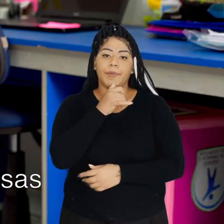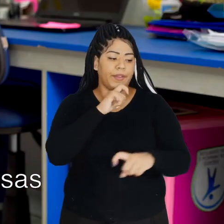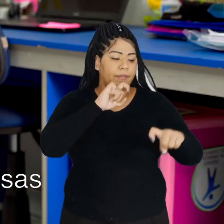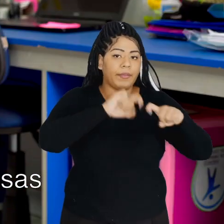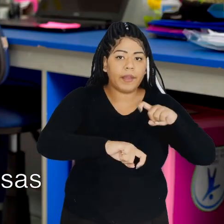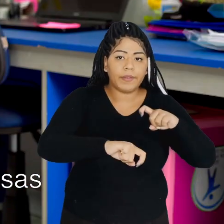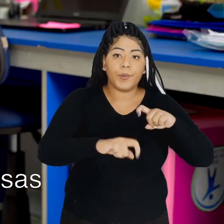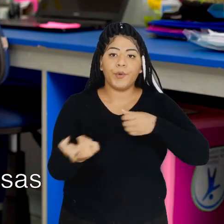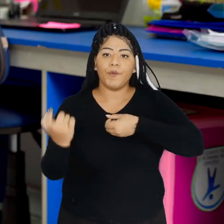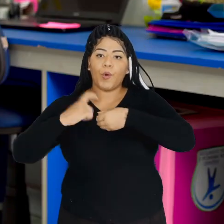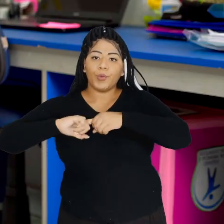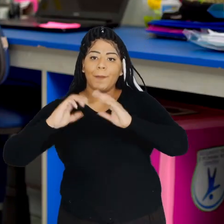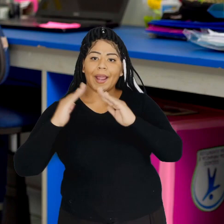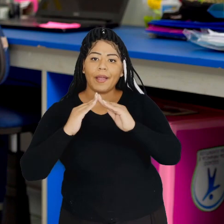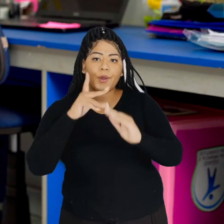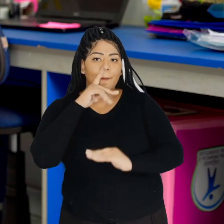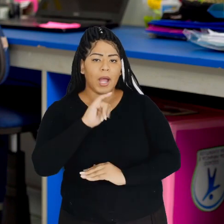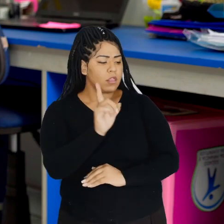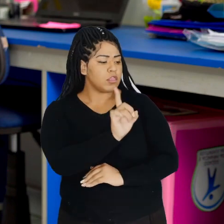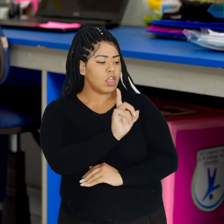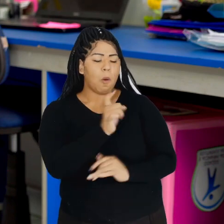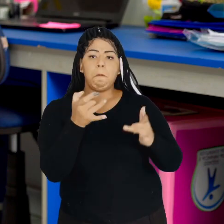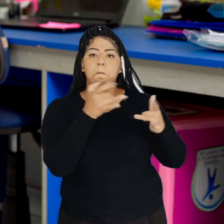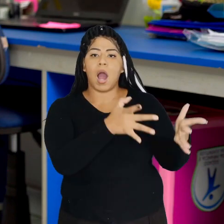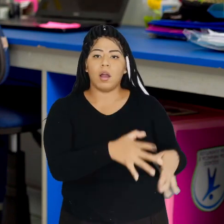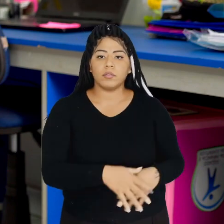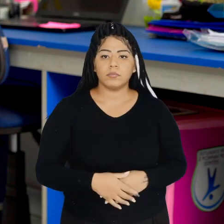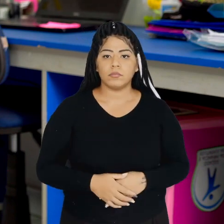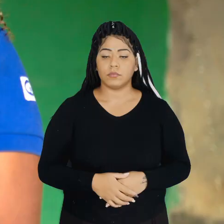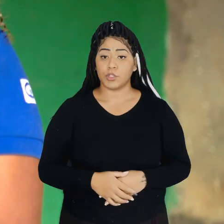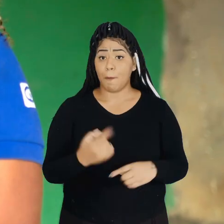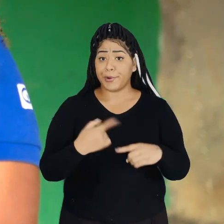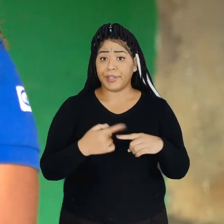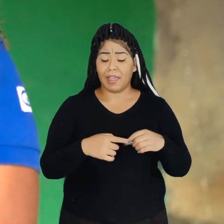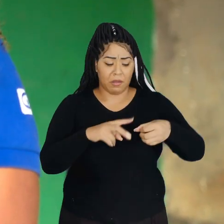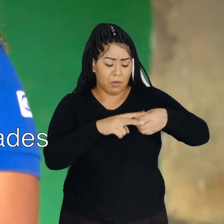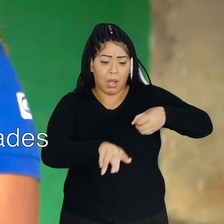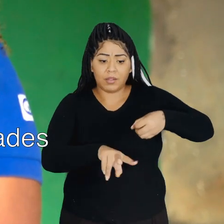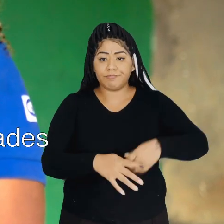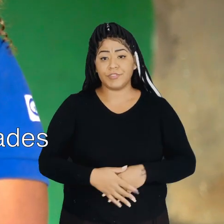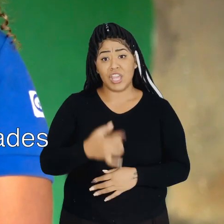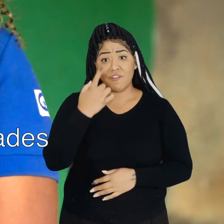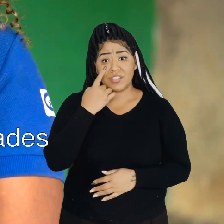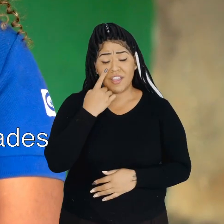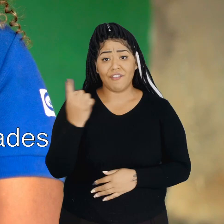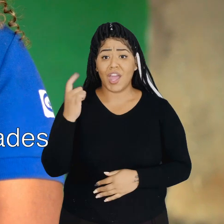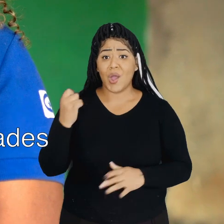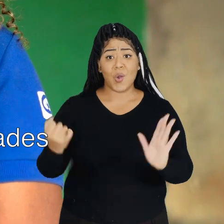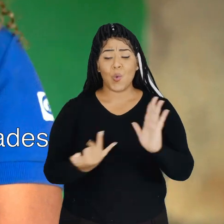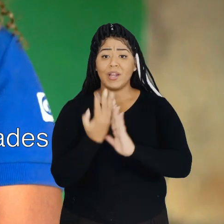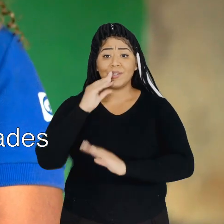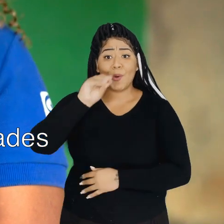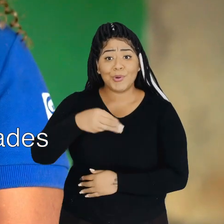dia voltaram para suas casas e o pai não queria mais lá porque tinha perdido a honra. E assim a gente vê o quanto passa a limitar